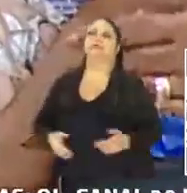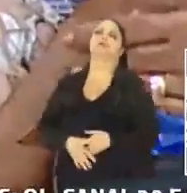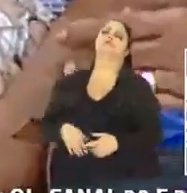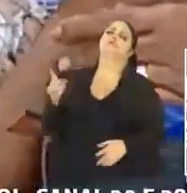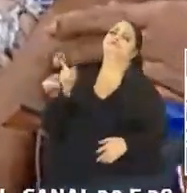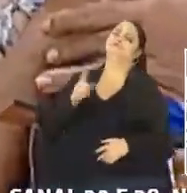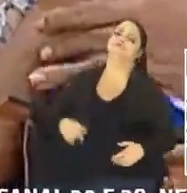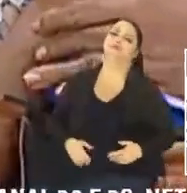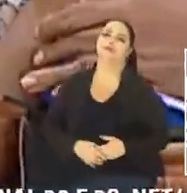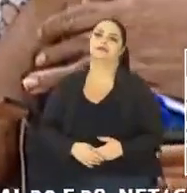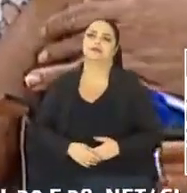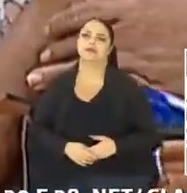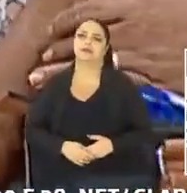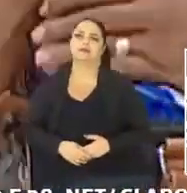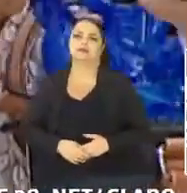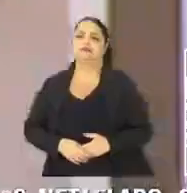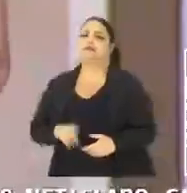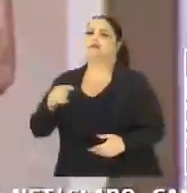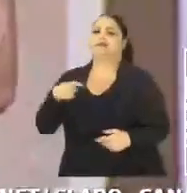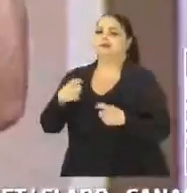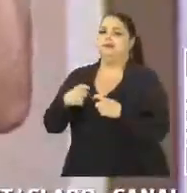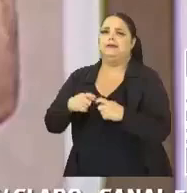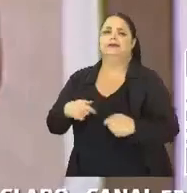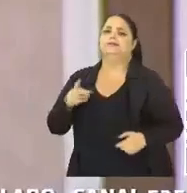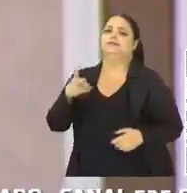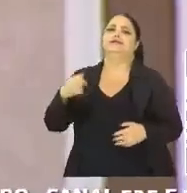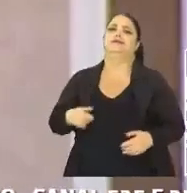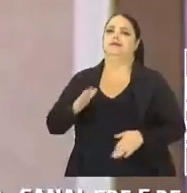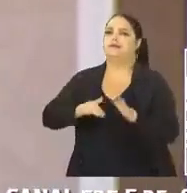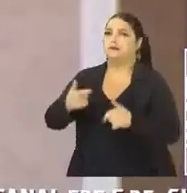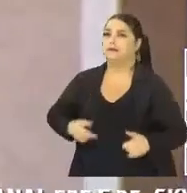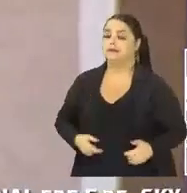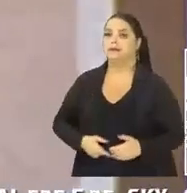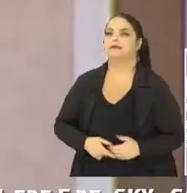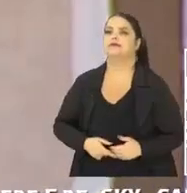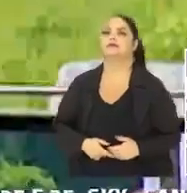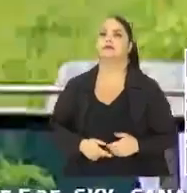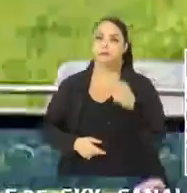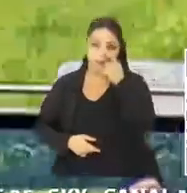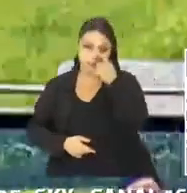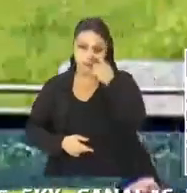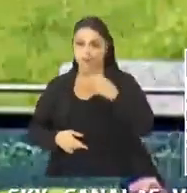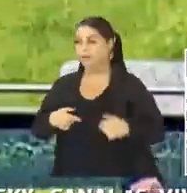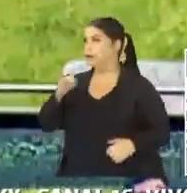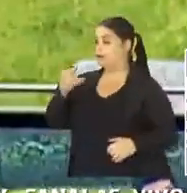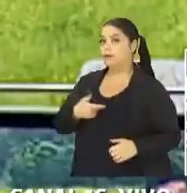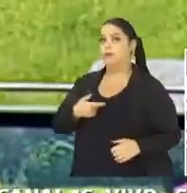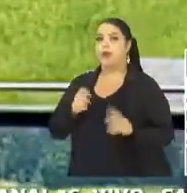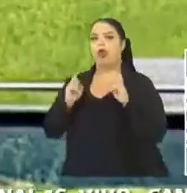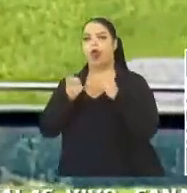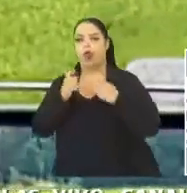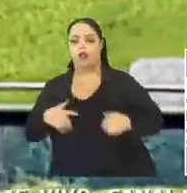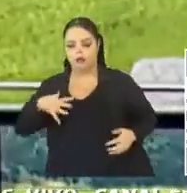mesmo. Eu falei: não, doutor, isso aí não é sempre, não, é de vez em quando. Aí eu falei para ele: uma vez Deus estava fazendo uma reunião com